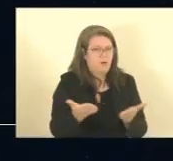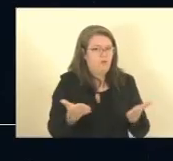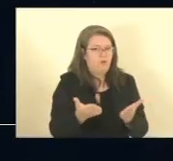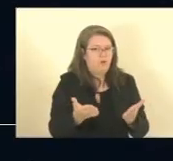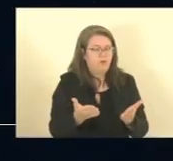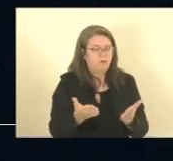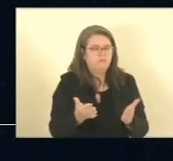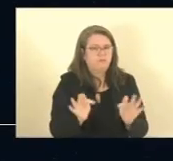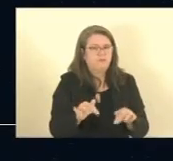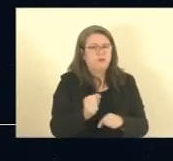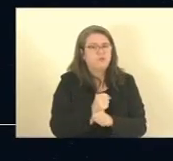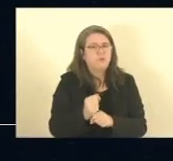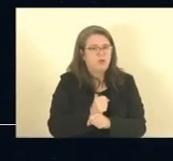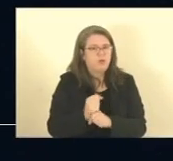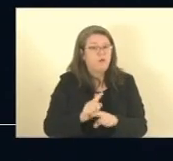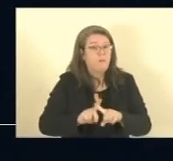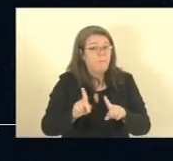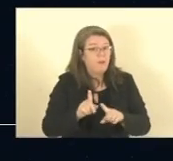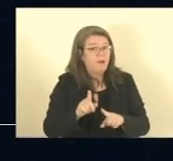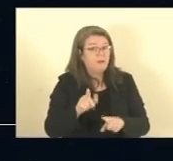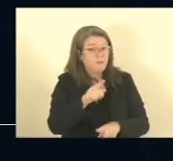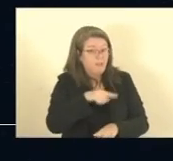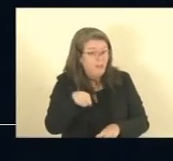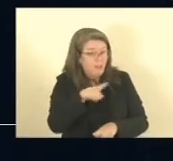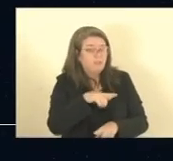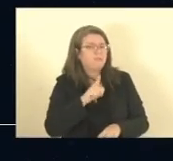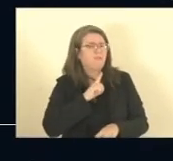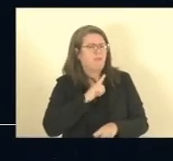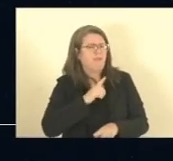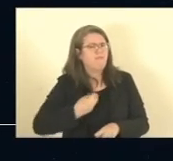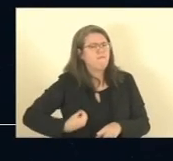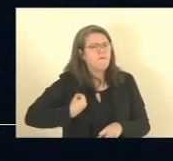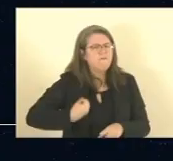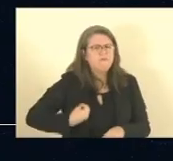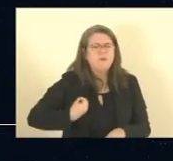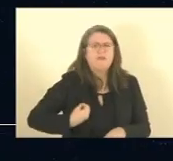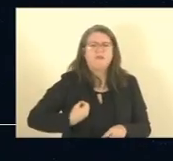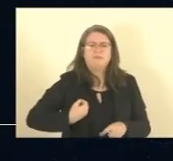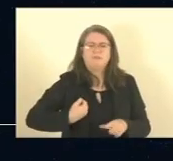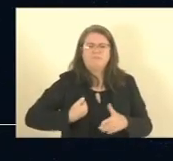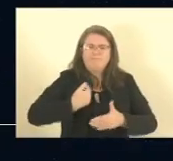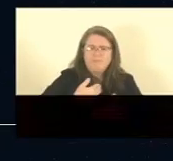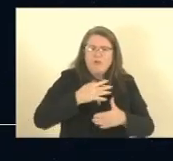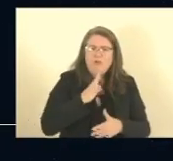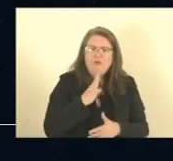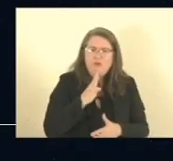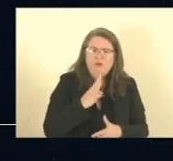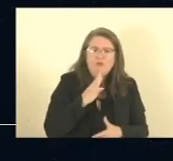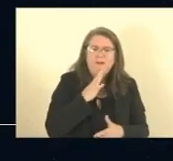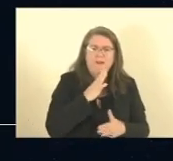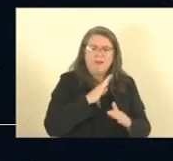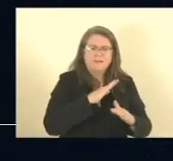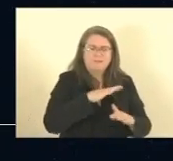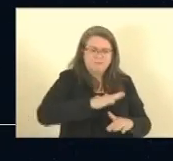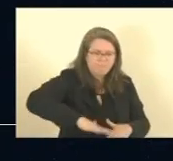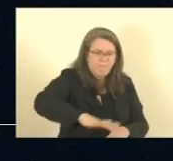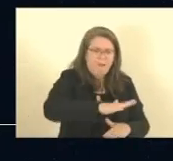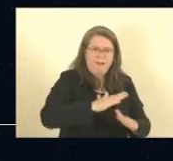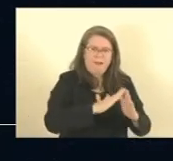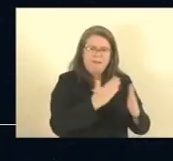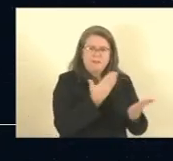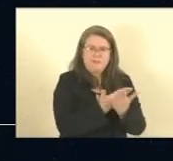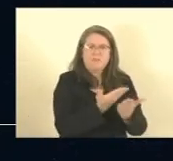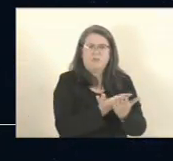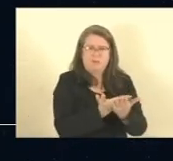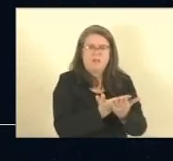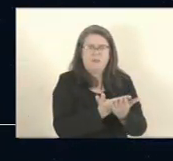e eles já tem a vivência já tem eh interação com a comunidade escolar com os alunos e que